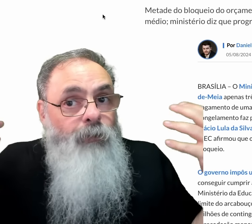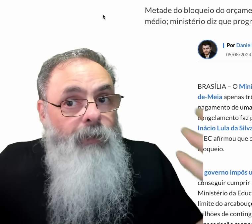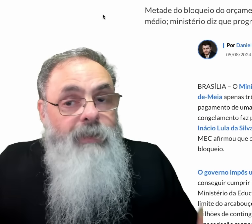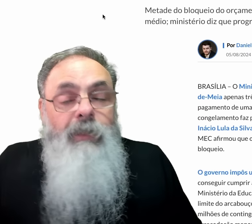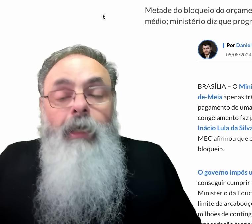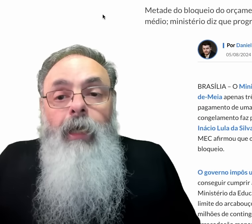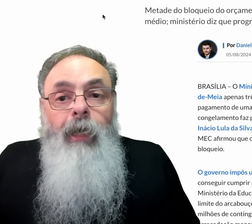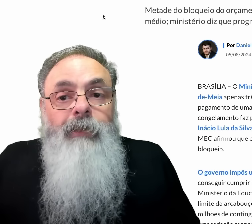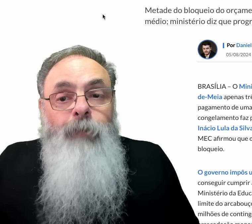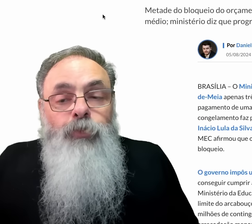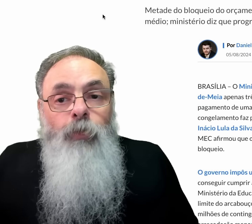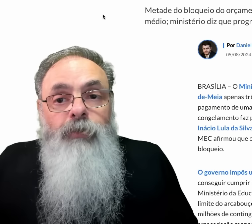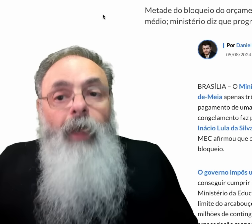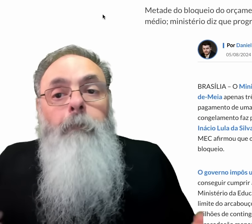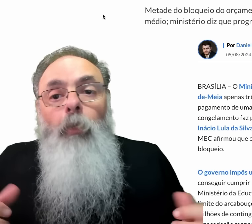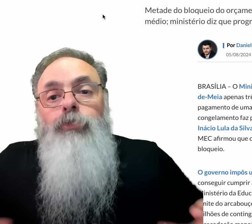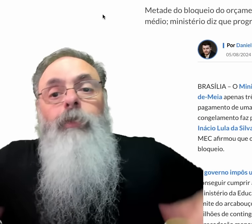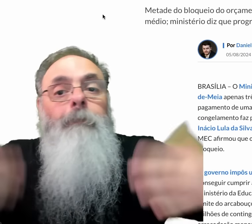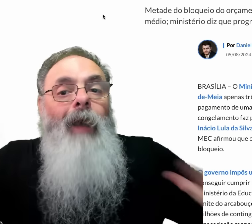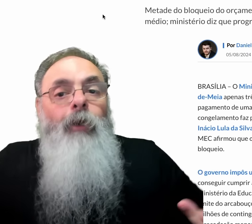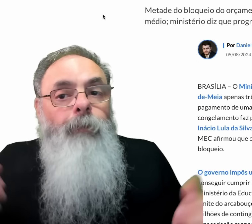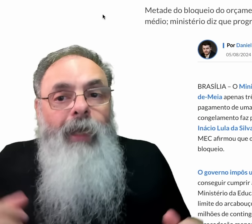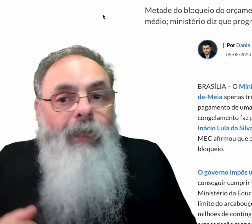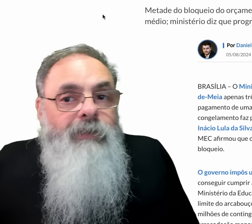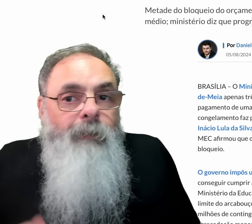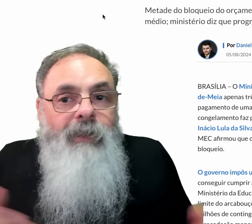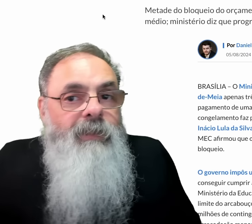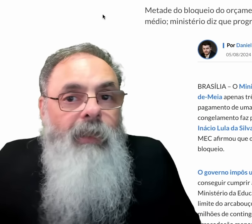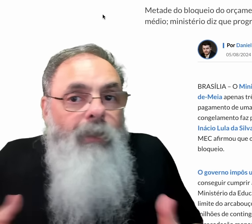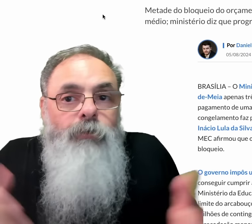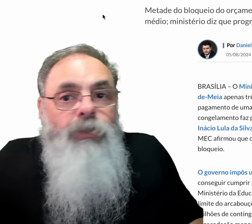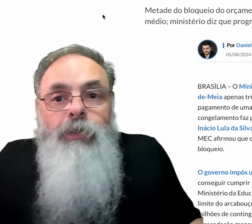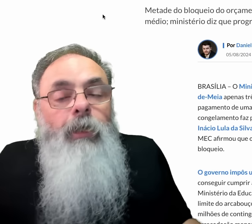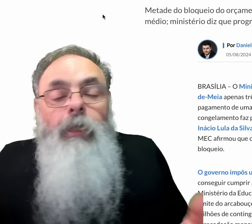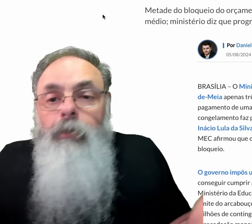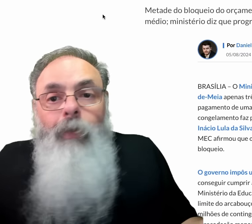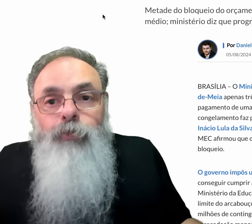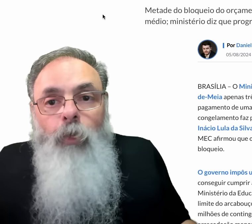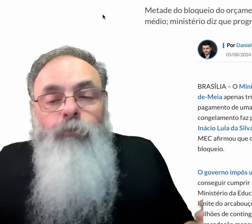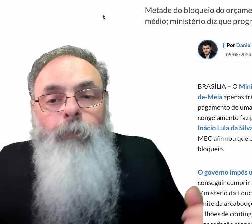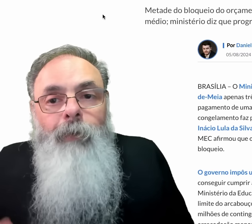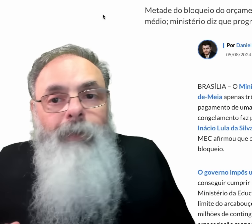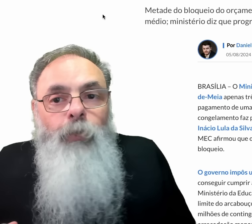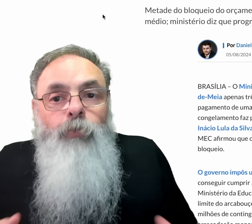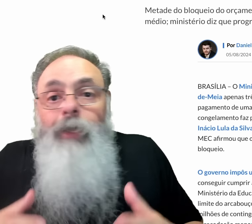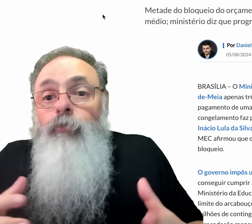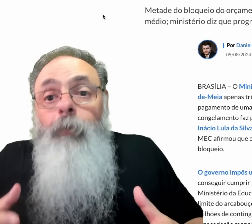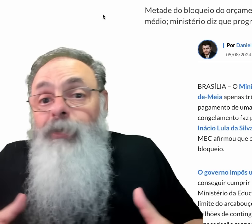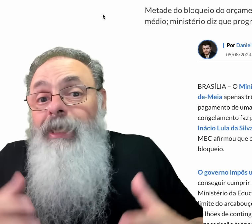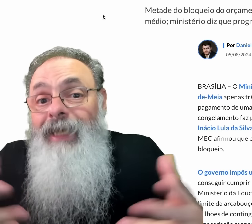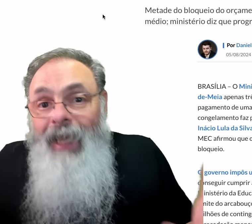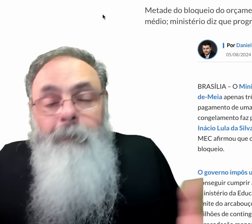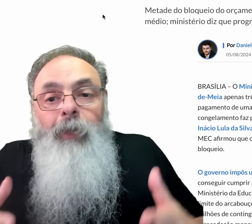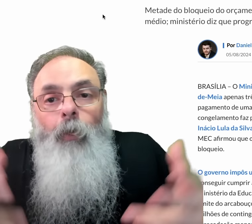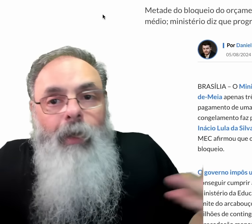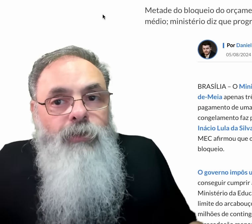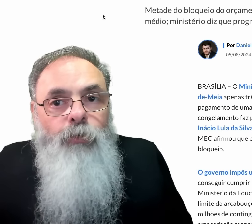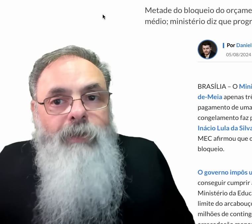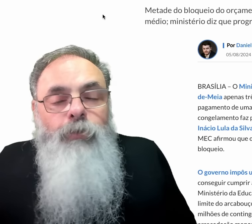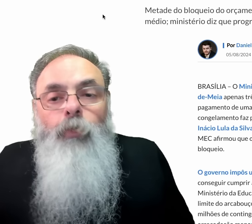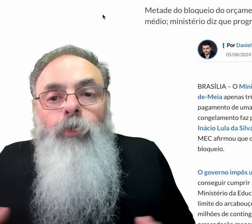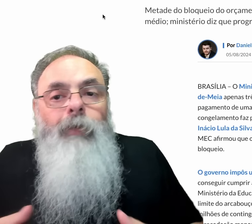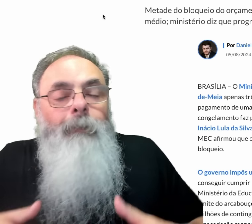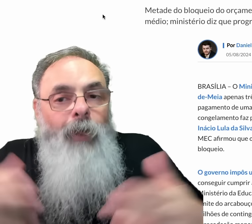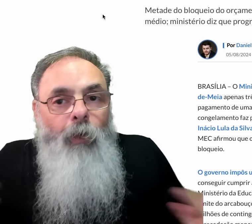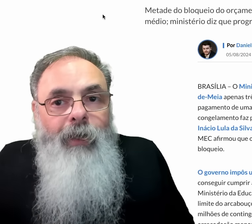tirado das eh das pessoas via imposto e pago para elas também em seguida ou seja não resolve o problema nenhum não resolve o problema de ninguém pior a